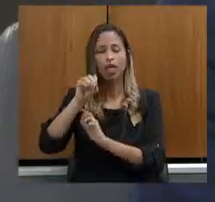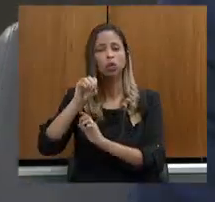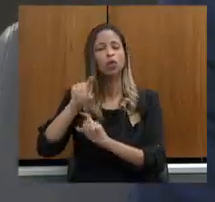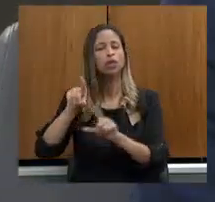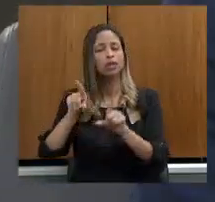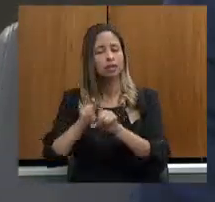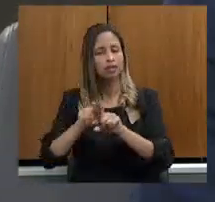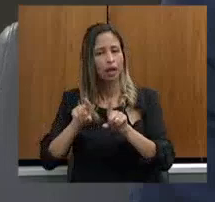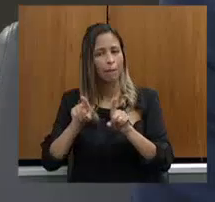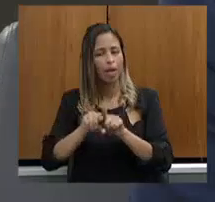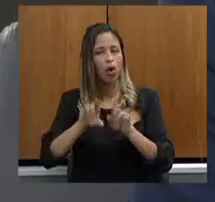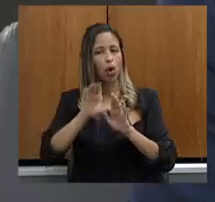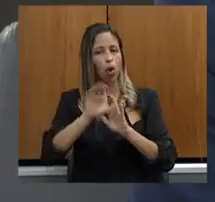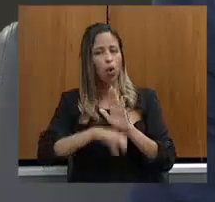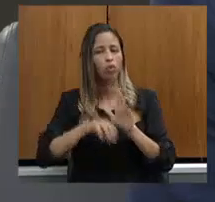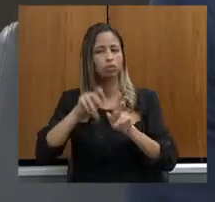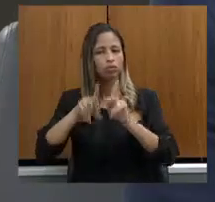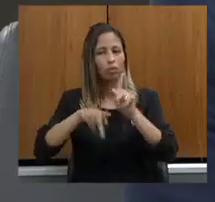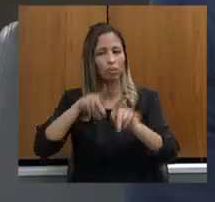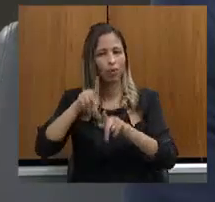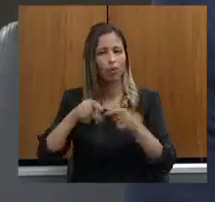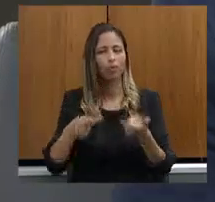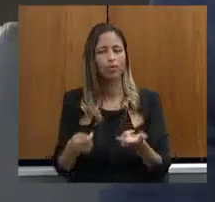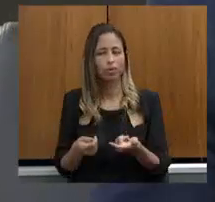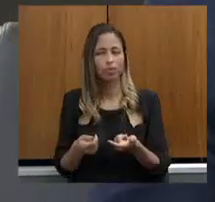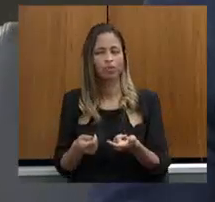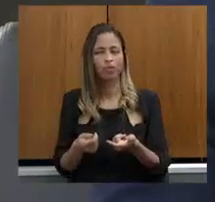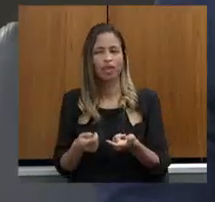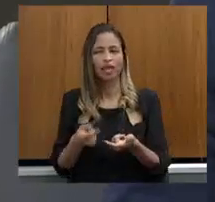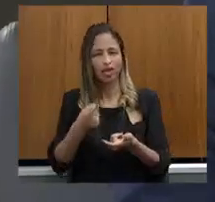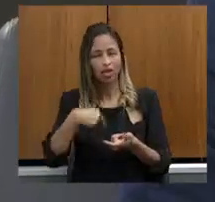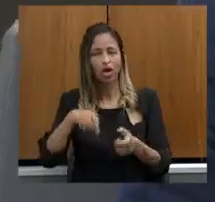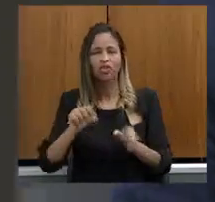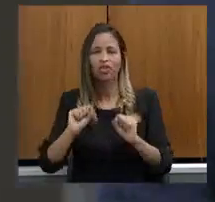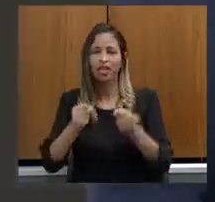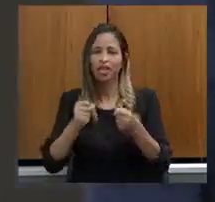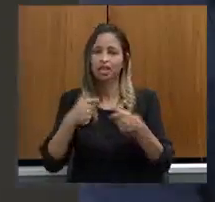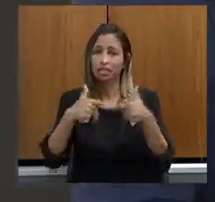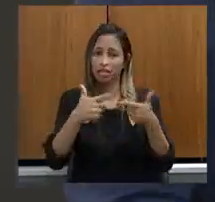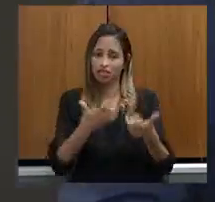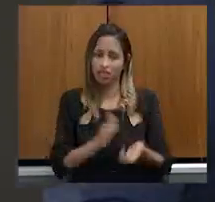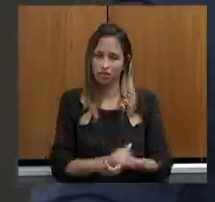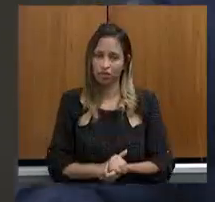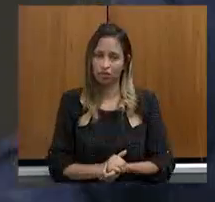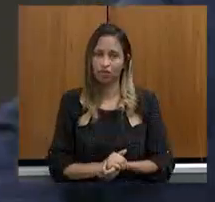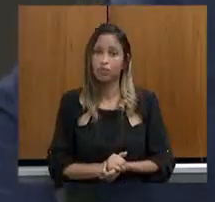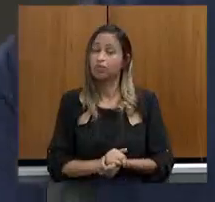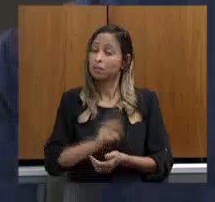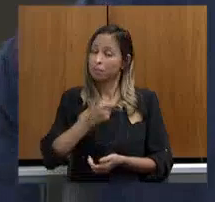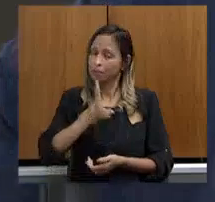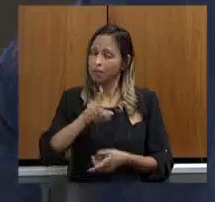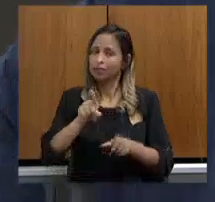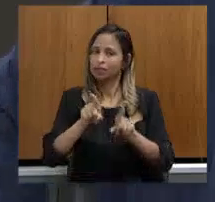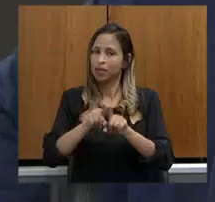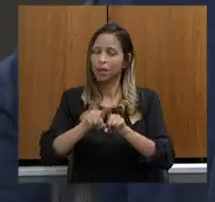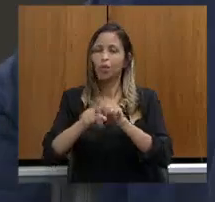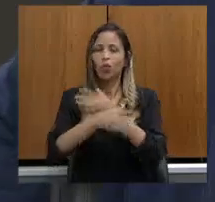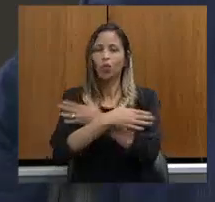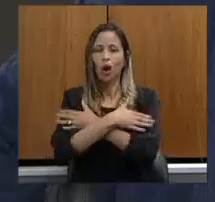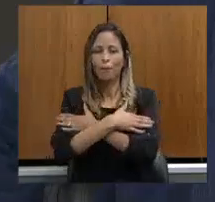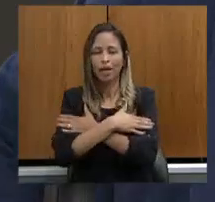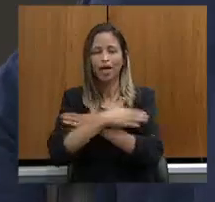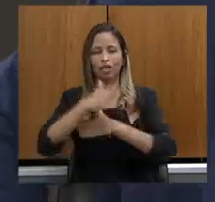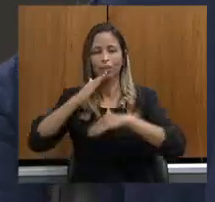realização de concurso público e nomeação de concurso porque é assim que a gente fortalece o serviço público da mesma forma deixar o meu abraço